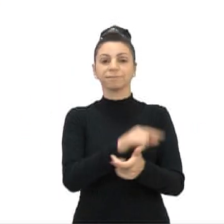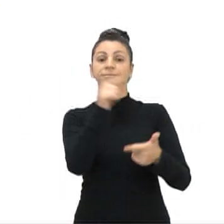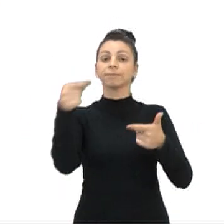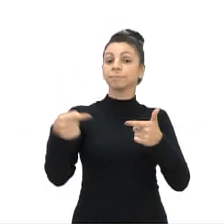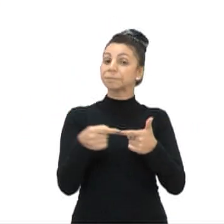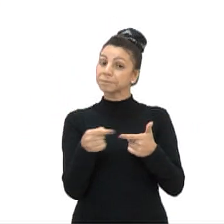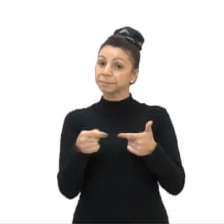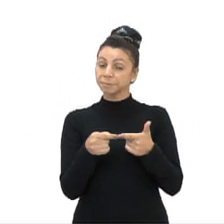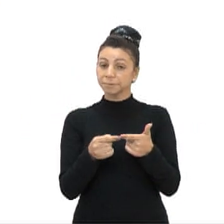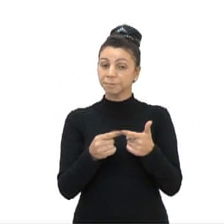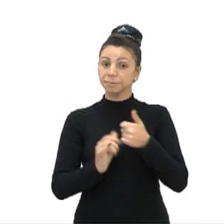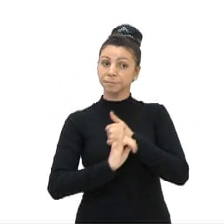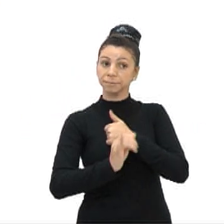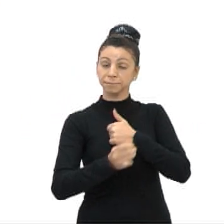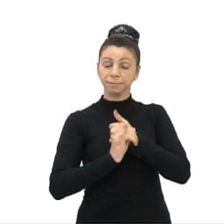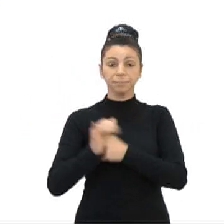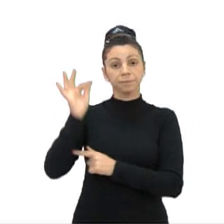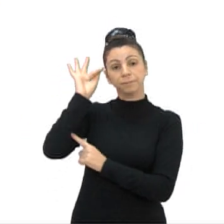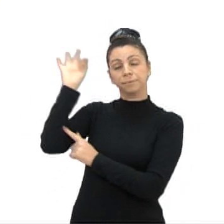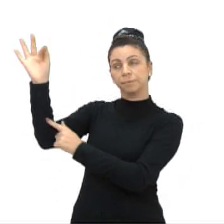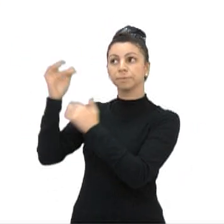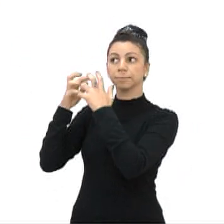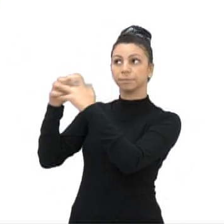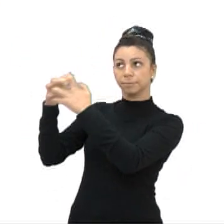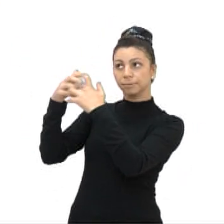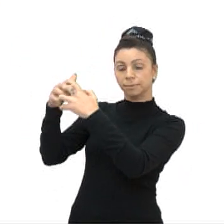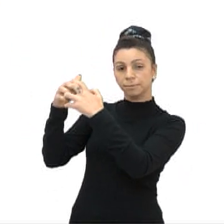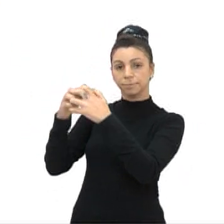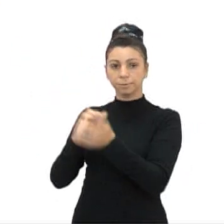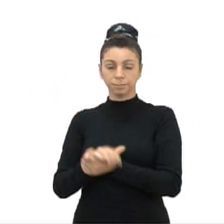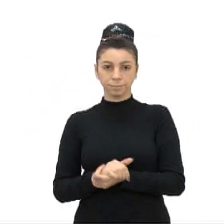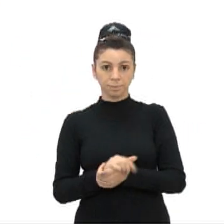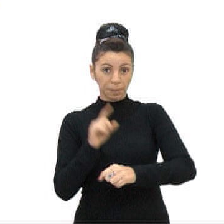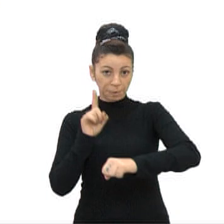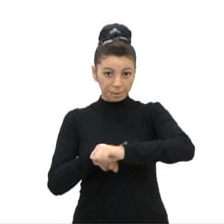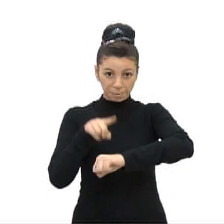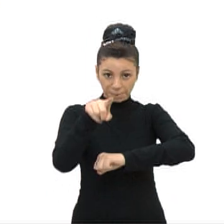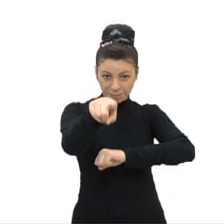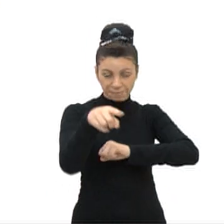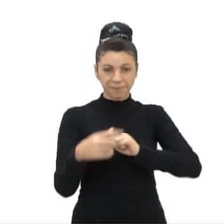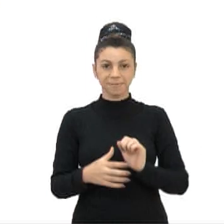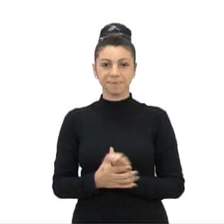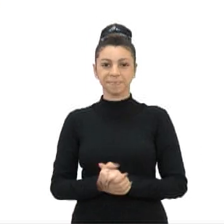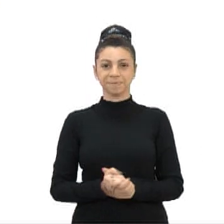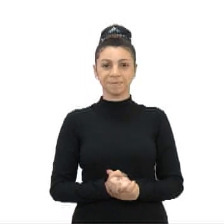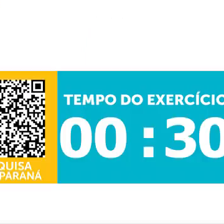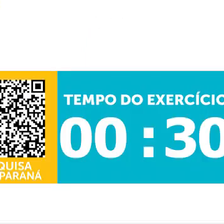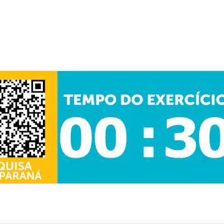alternativa, tratam-se de crônicas filosóficas ou reflexivas? Então, mais um tempo para essa questão.